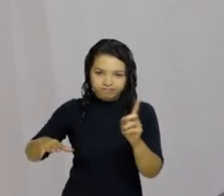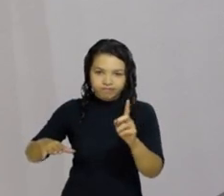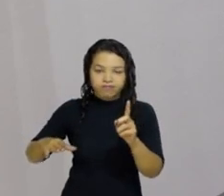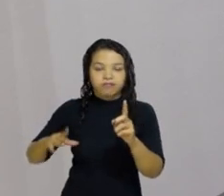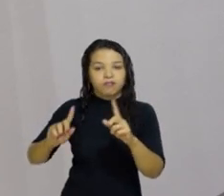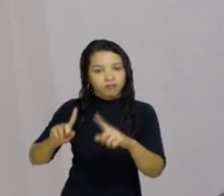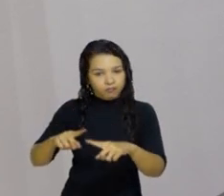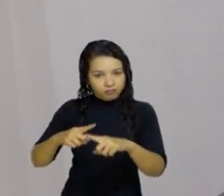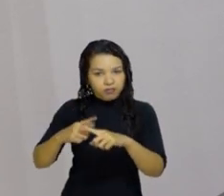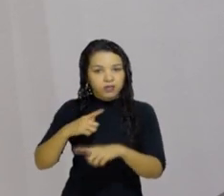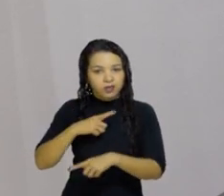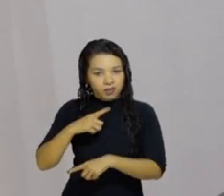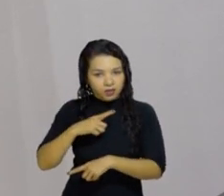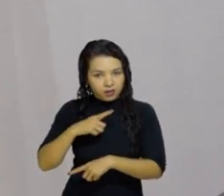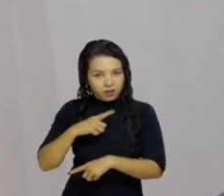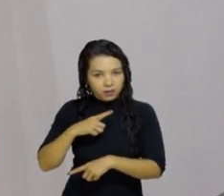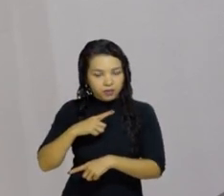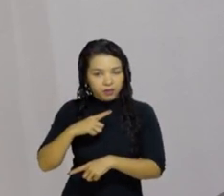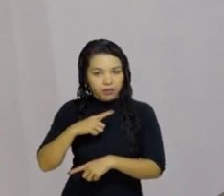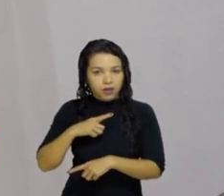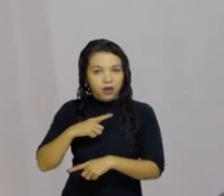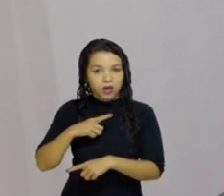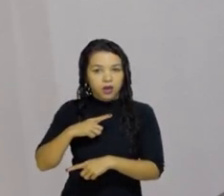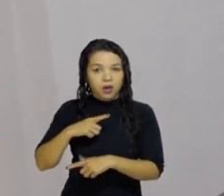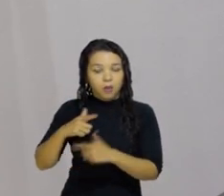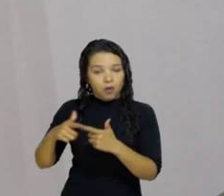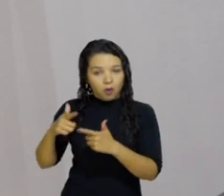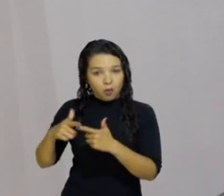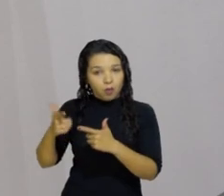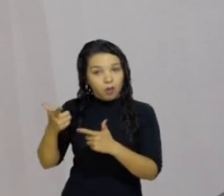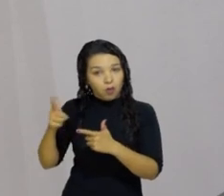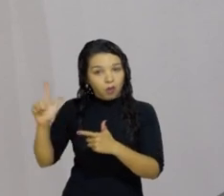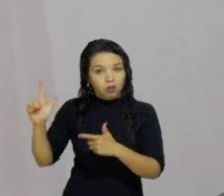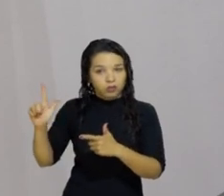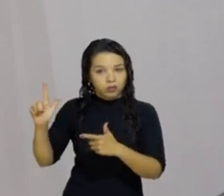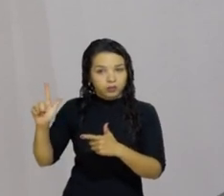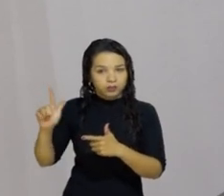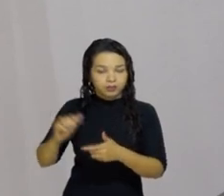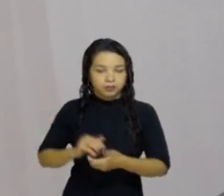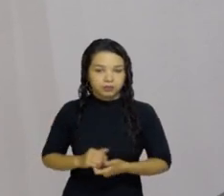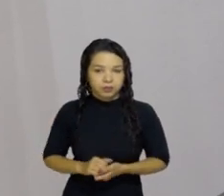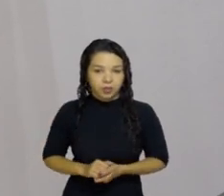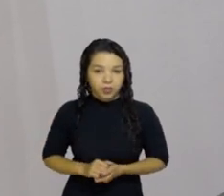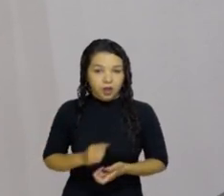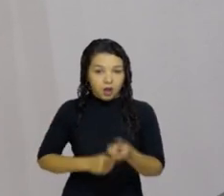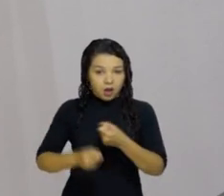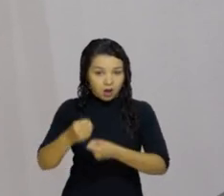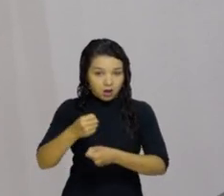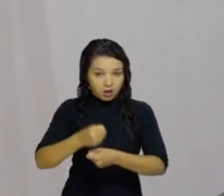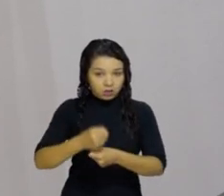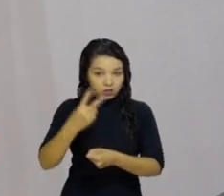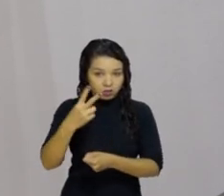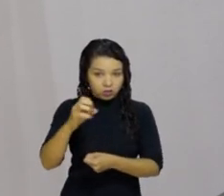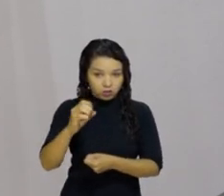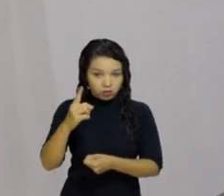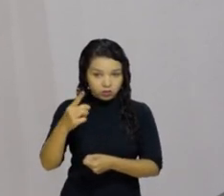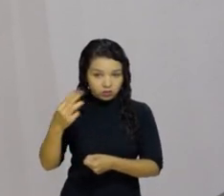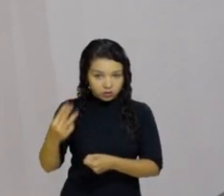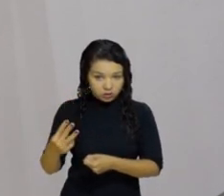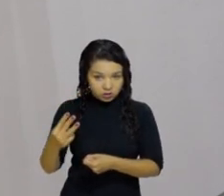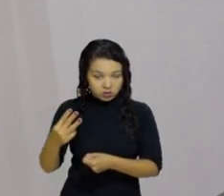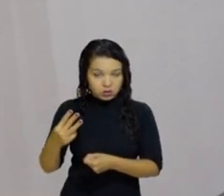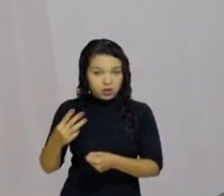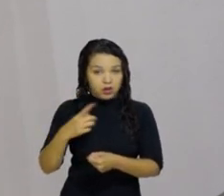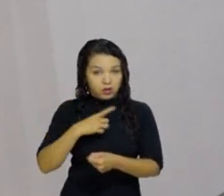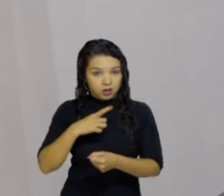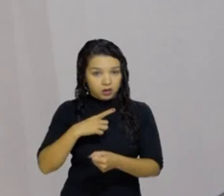consequência. Desde 2013, após elaboração de um relatório de avaliação das necessidades